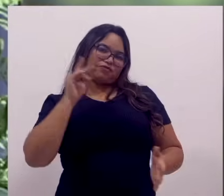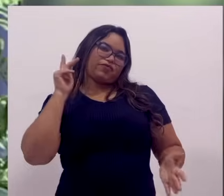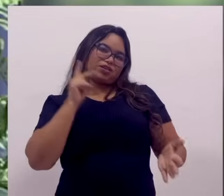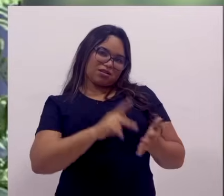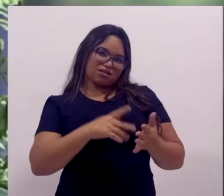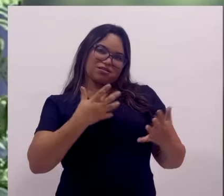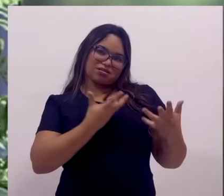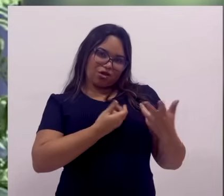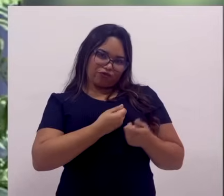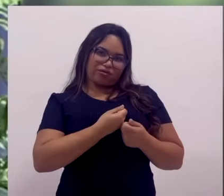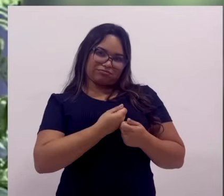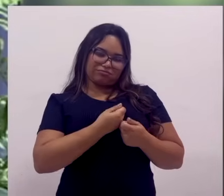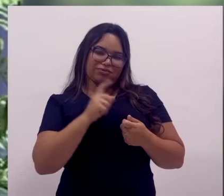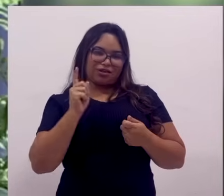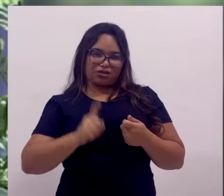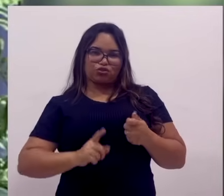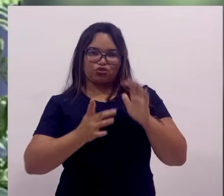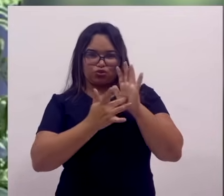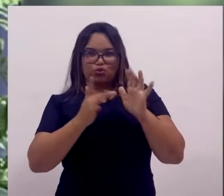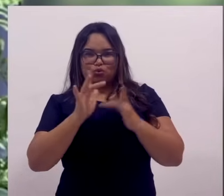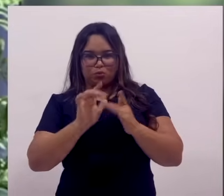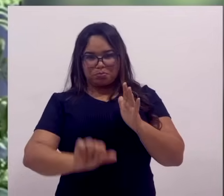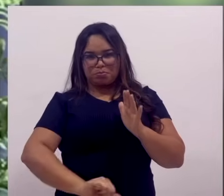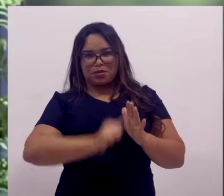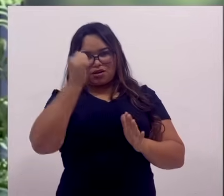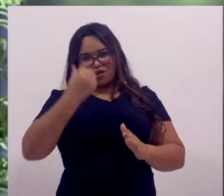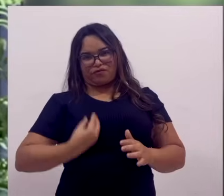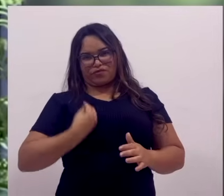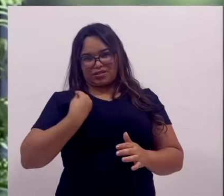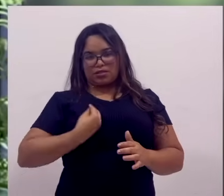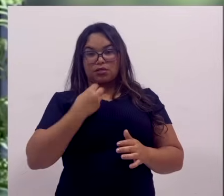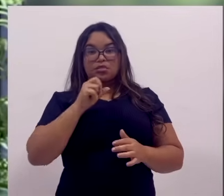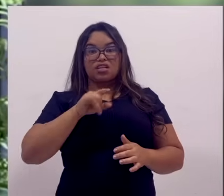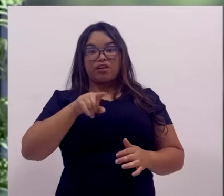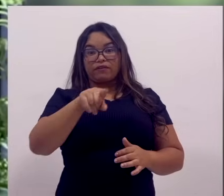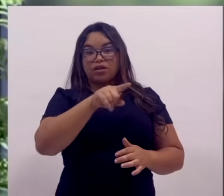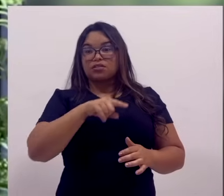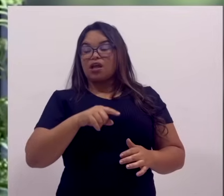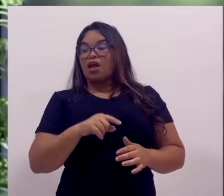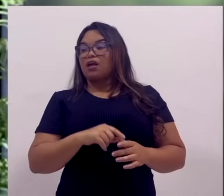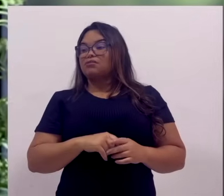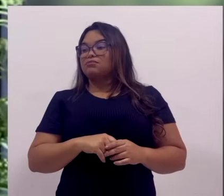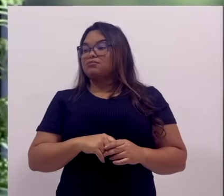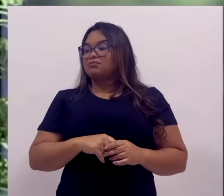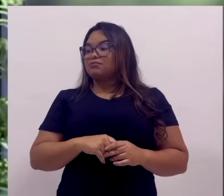vida. Esse é o conhecimento que salva com as obras.